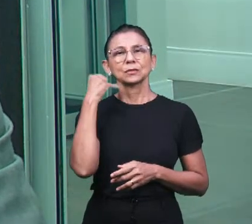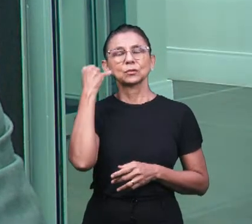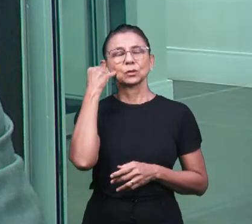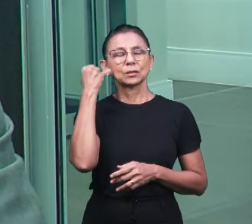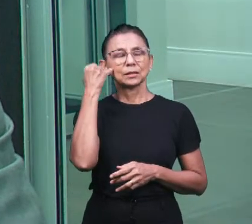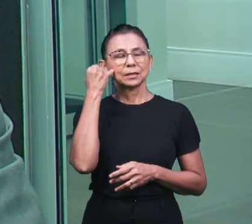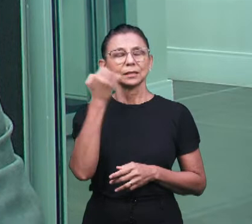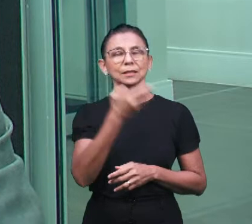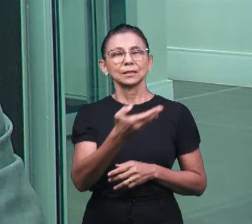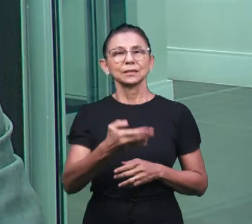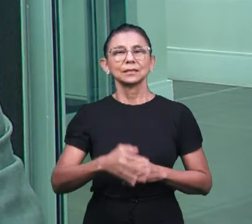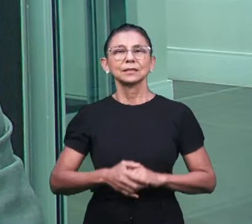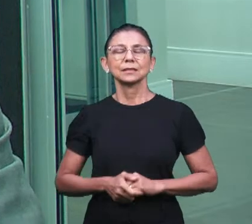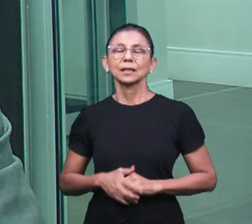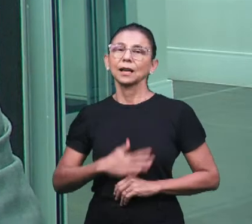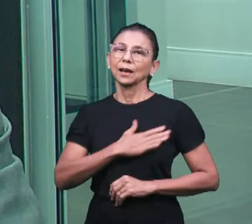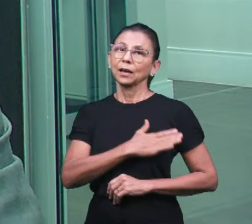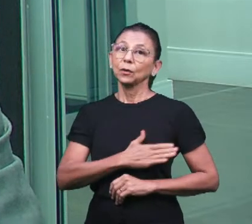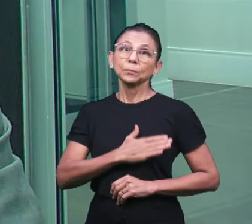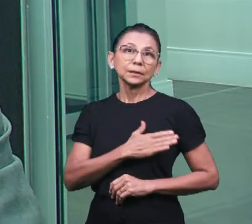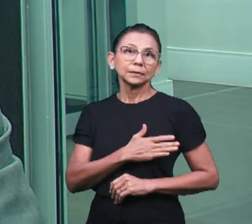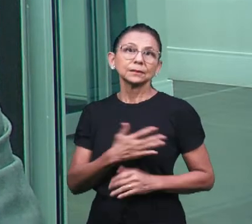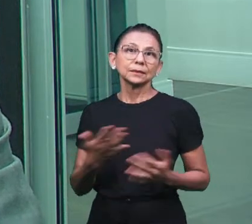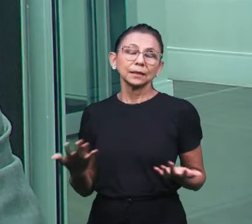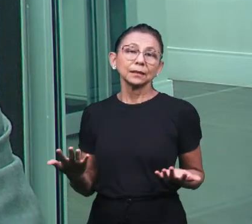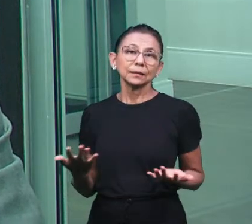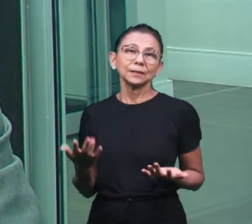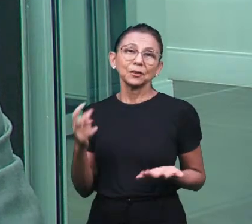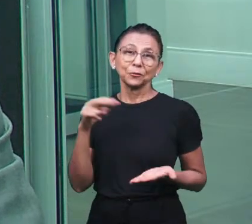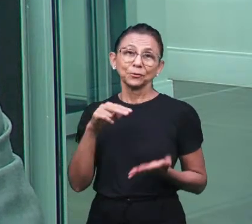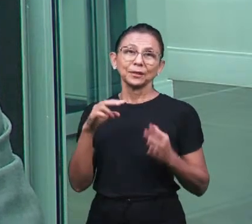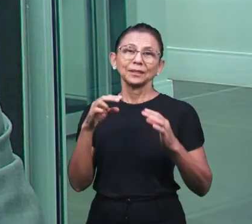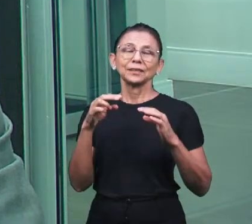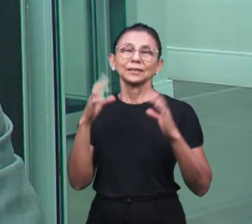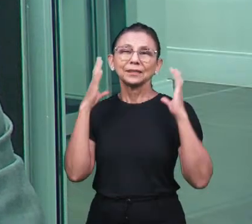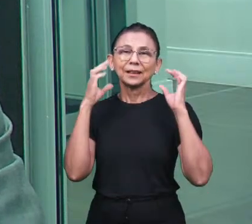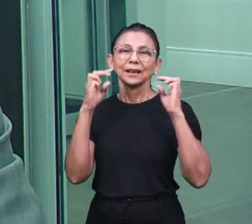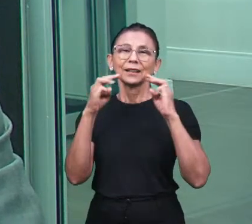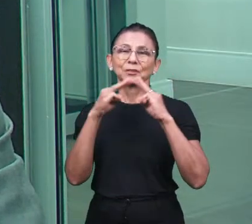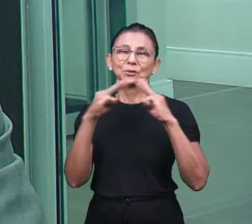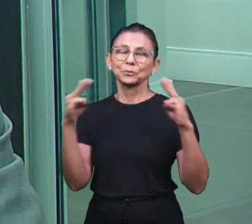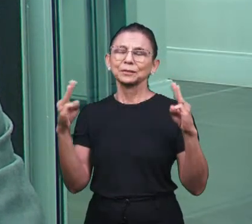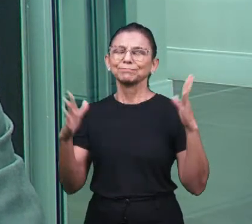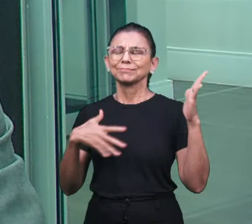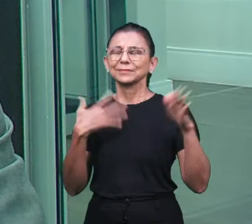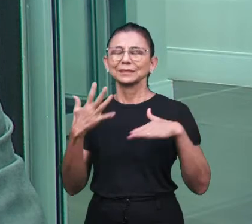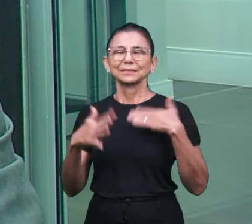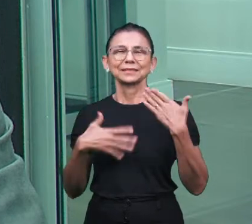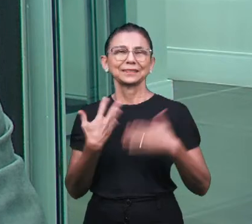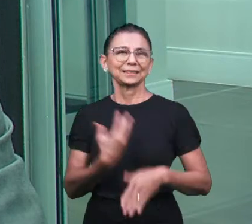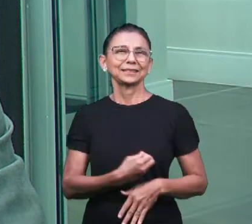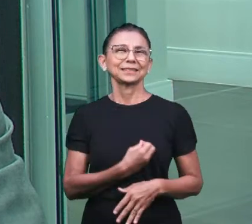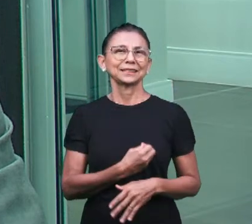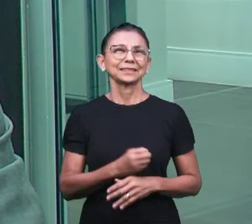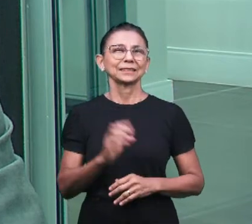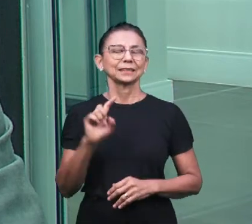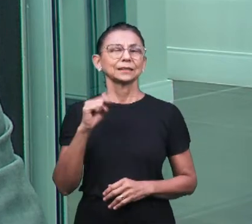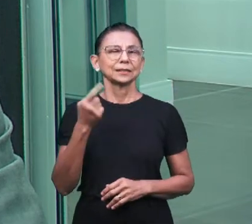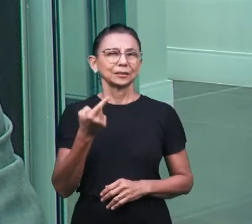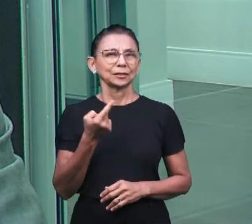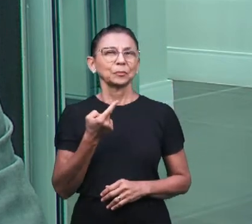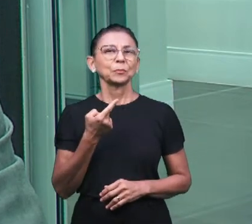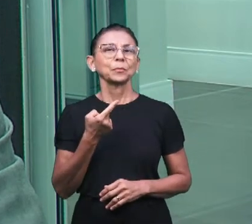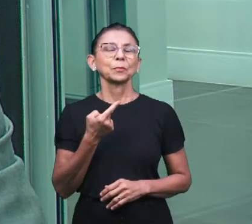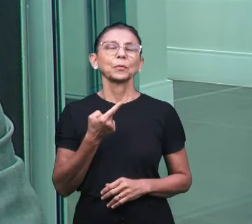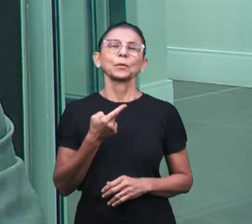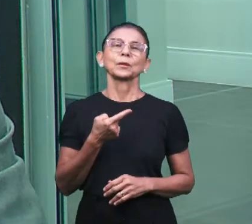ouvem. É sempre um prazer, né? Estar aqui na rádio é sempre uma alegria em poder participar. Daqui a pouco estaremos aí nesse culto, glorificando